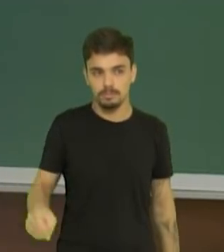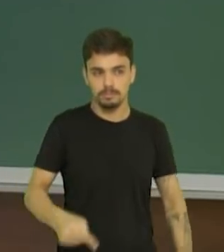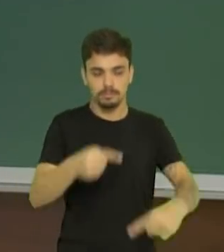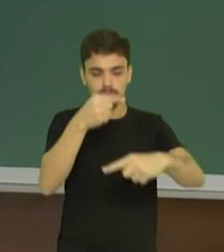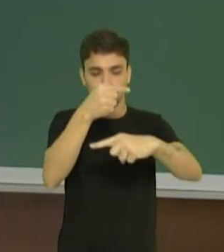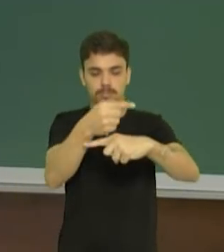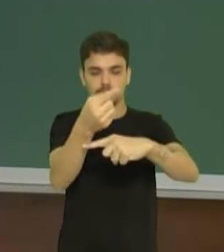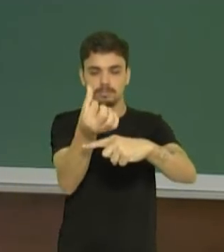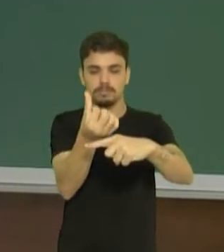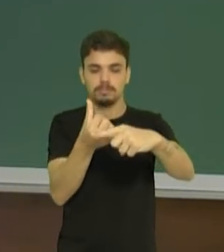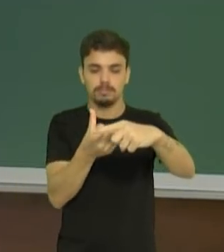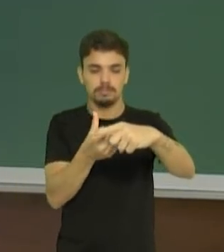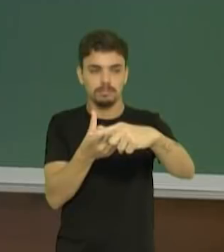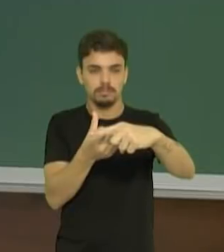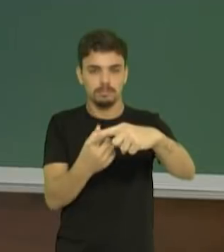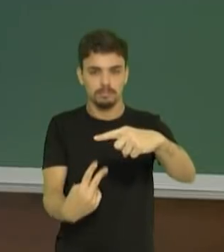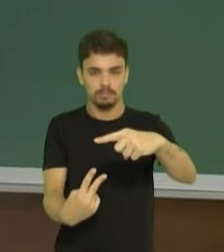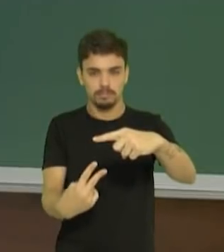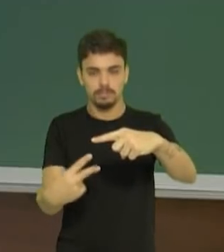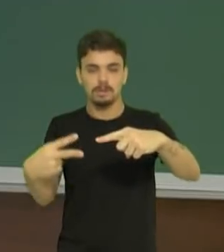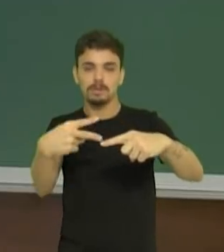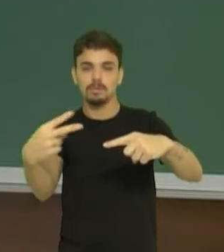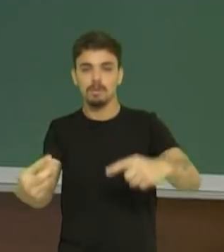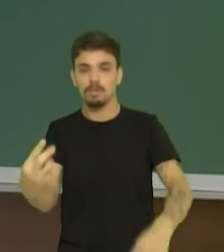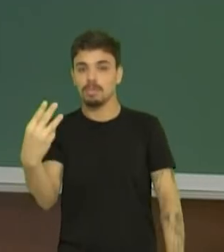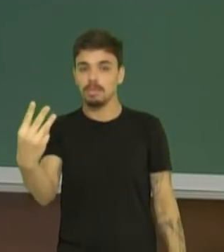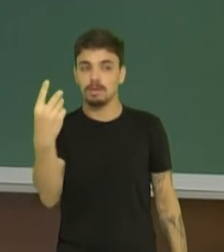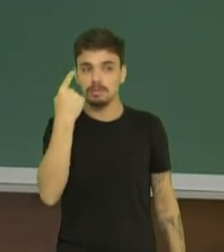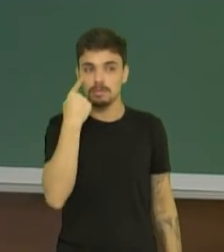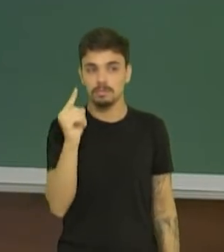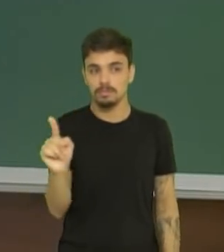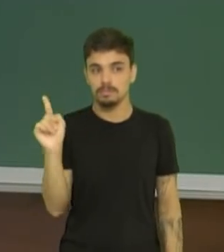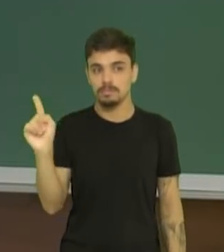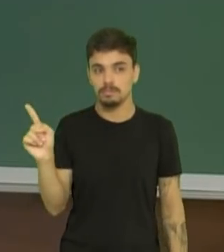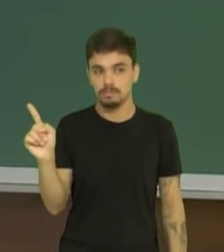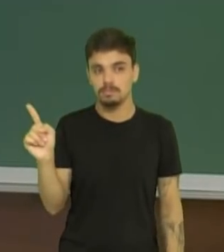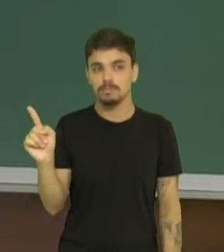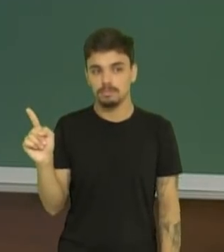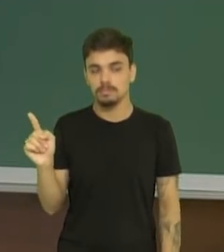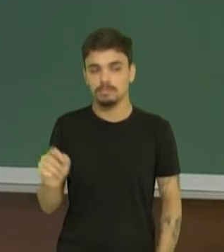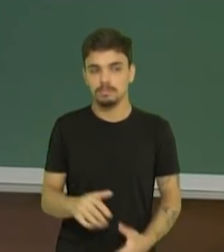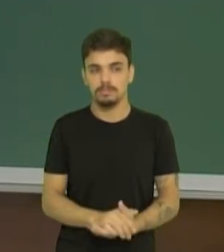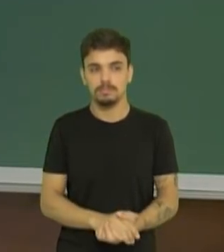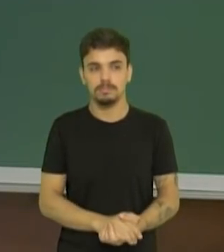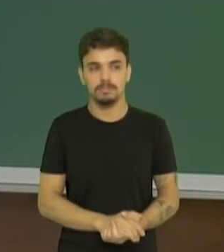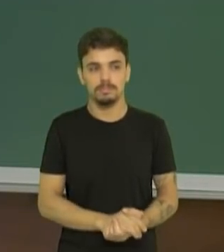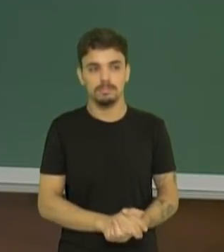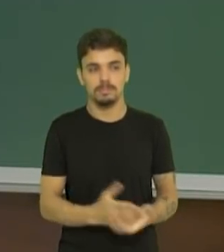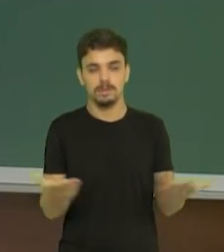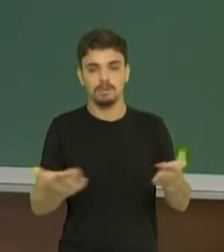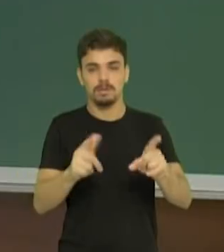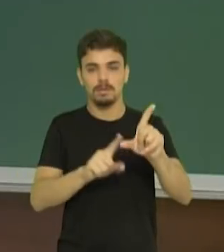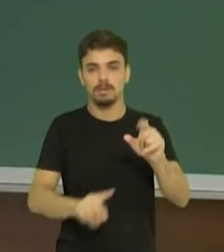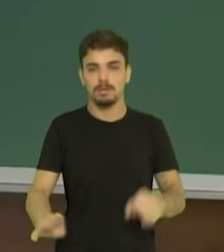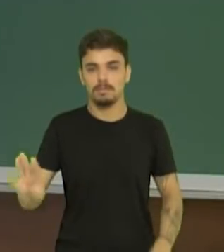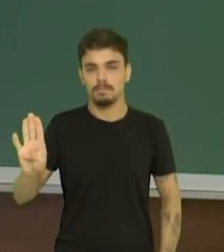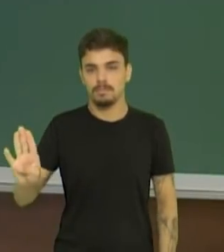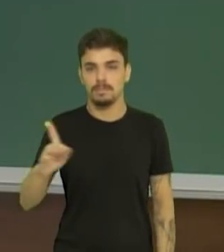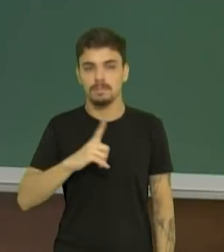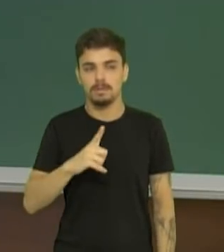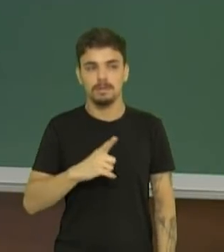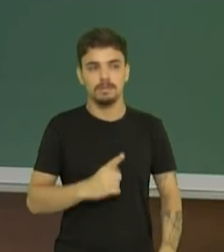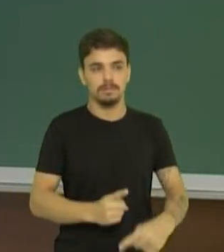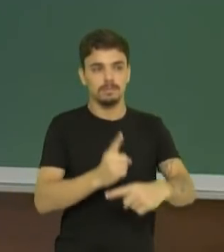menos 6, é menos 3. Resultado de uma divisão, porém, um número inteiro. Na letra B,